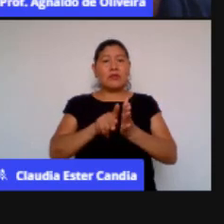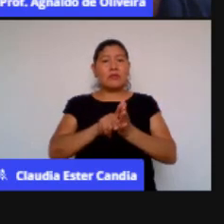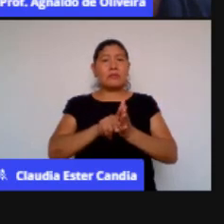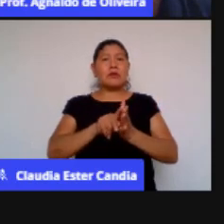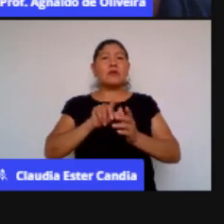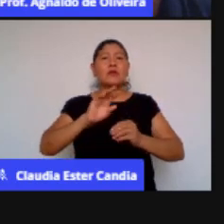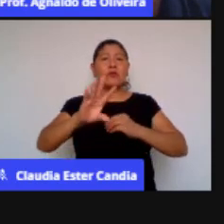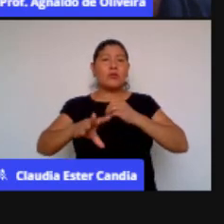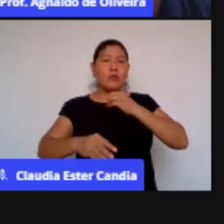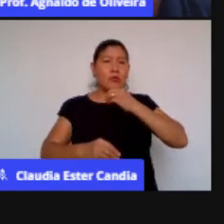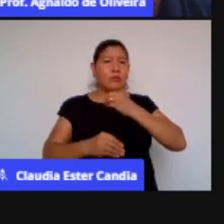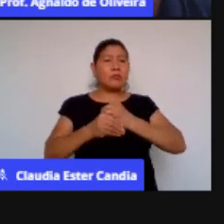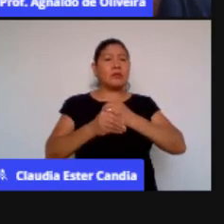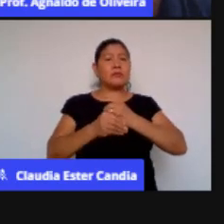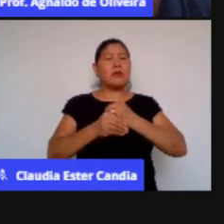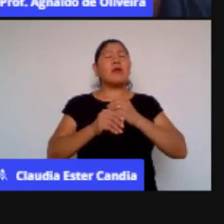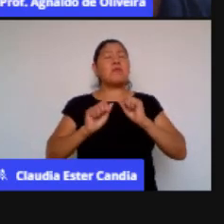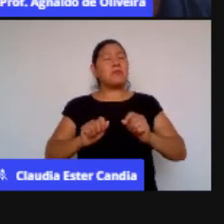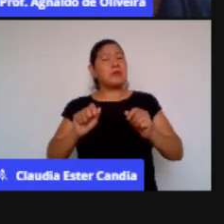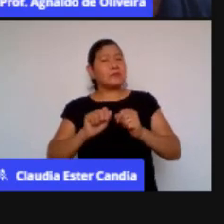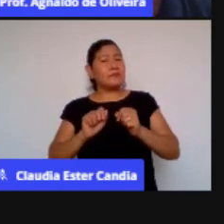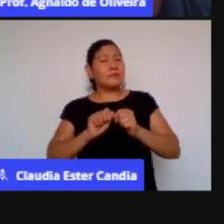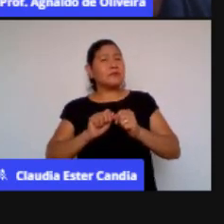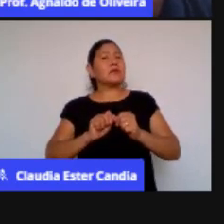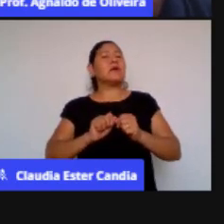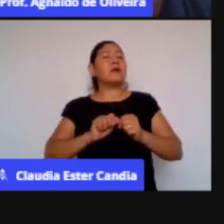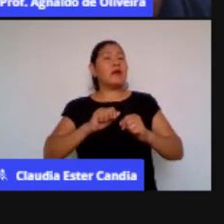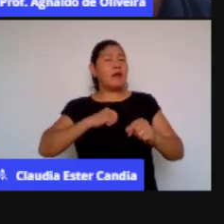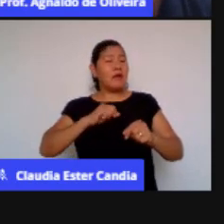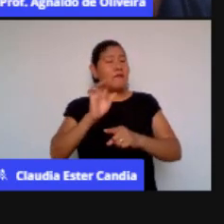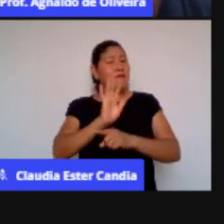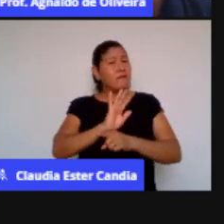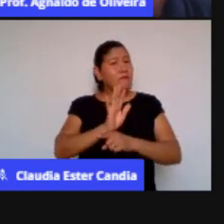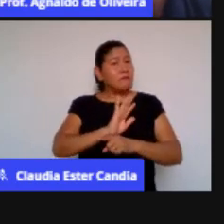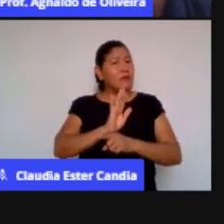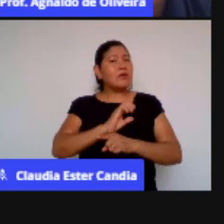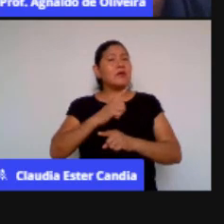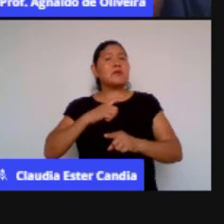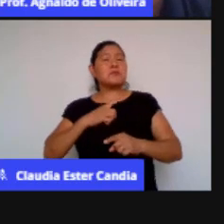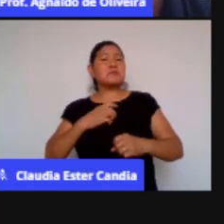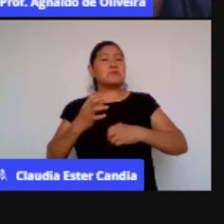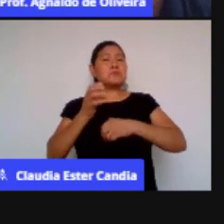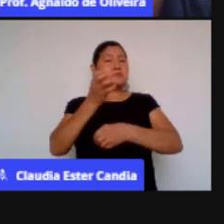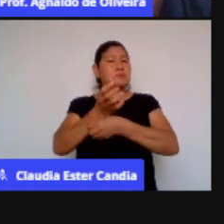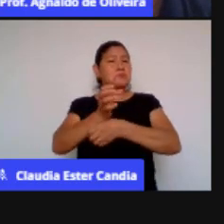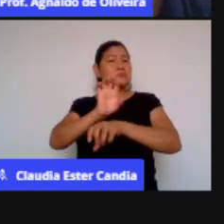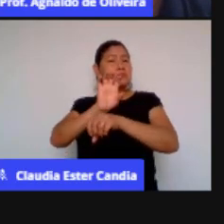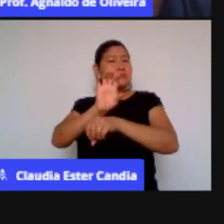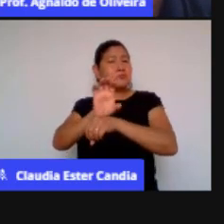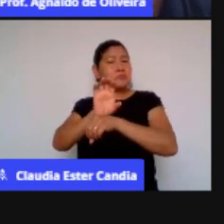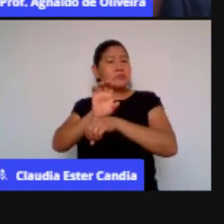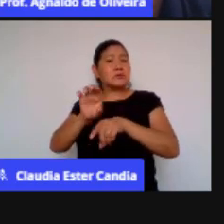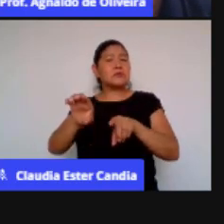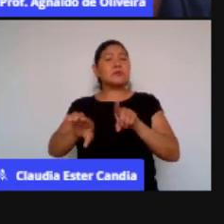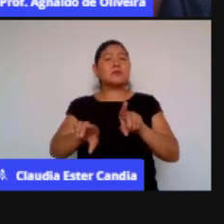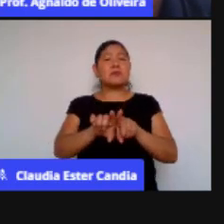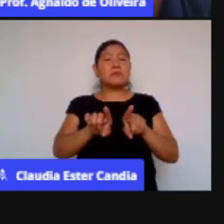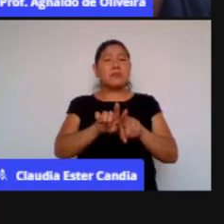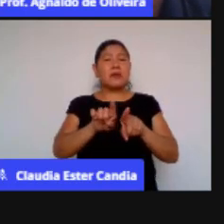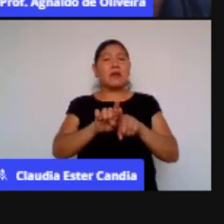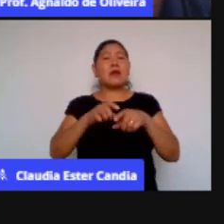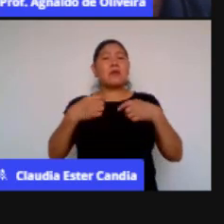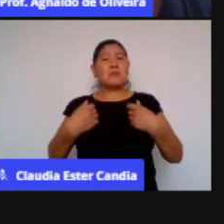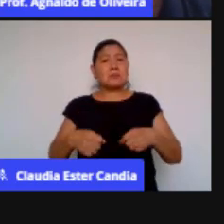Você pode elaborar videoaulas, você pode elaborar áudios, materiais explicativos, você pode recorrer à programação